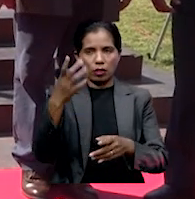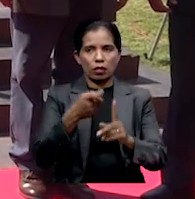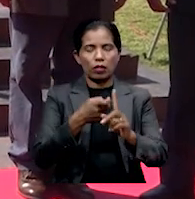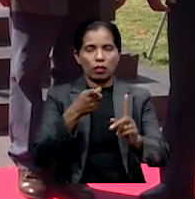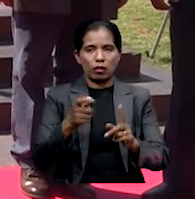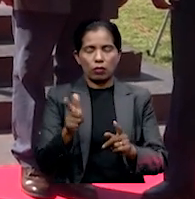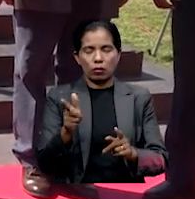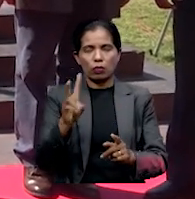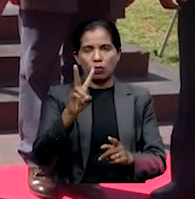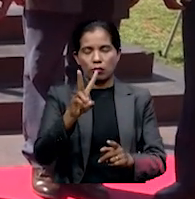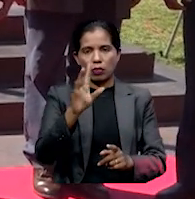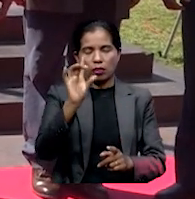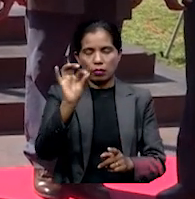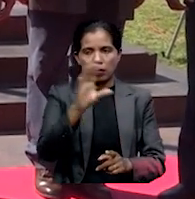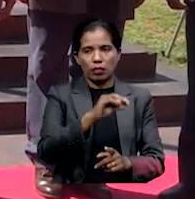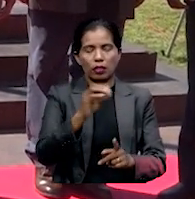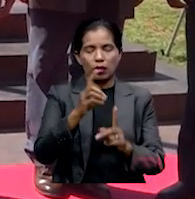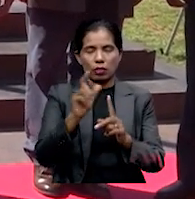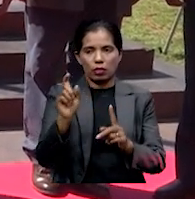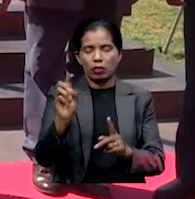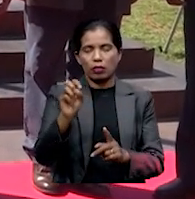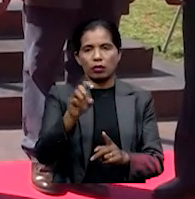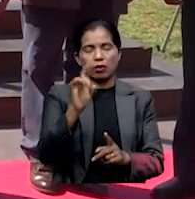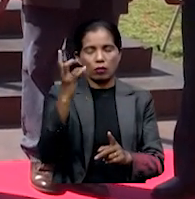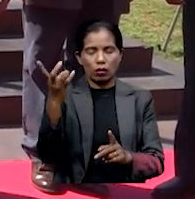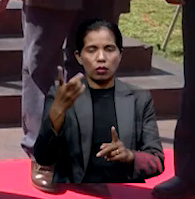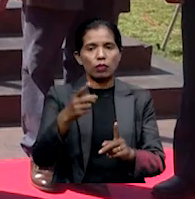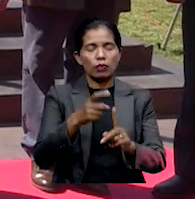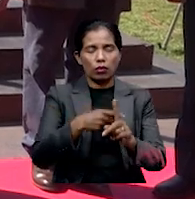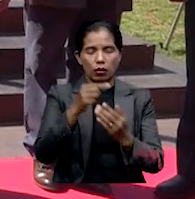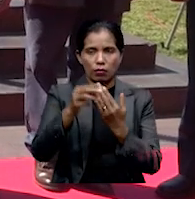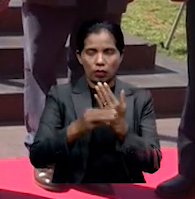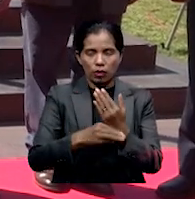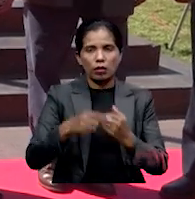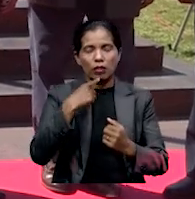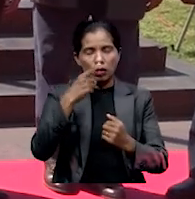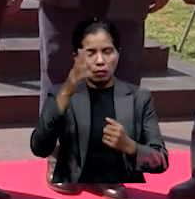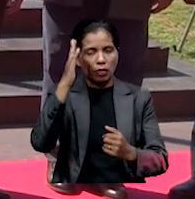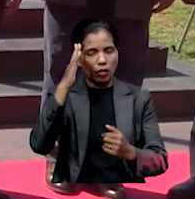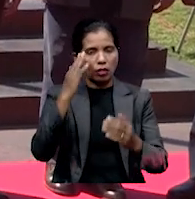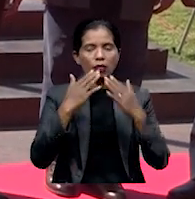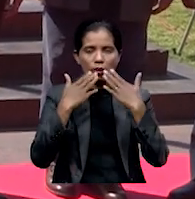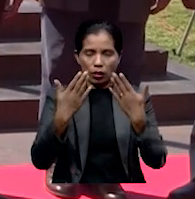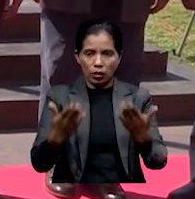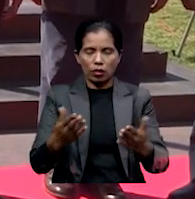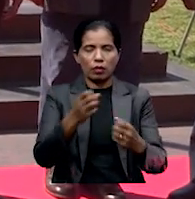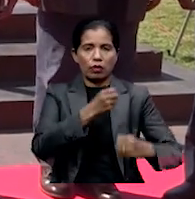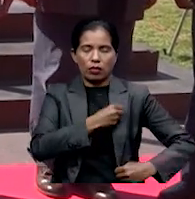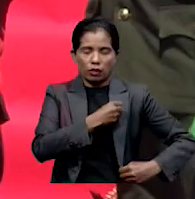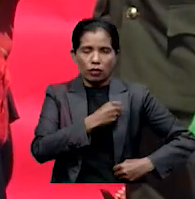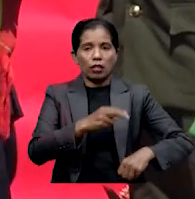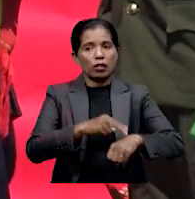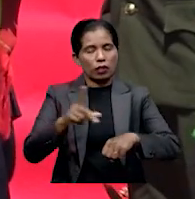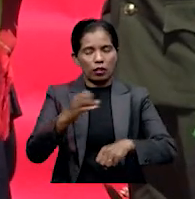Ruasia, Loran Sanulu Resin Walu Fulang Marsu, atu reconhece no agradece ba civil no militar, nacional no internacional